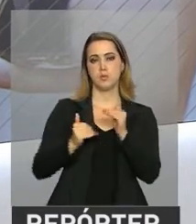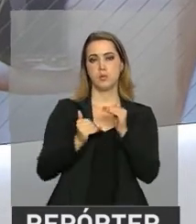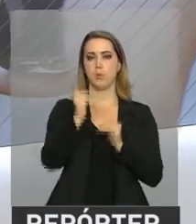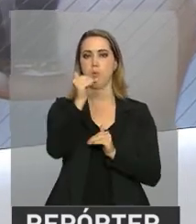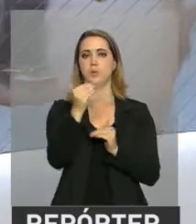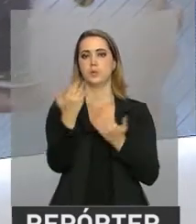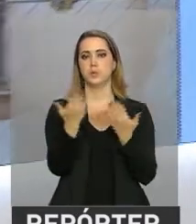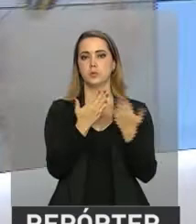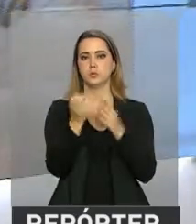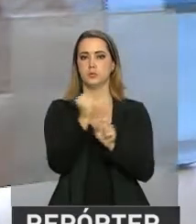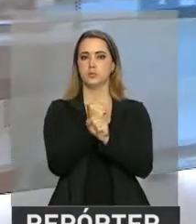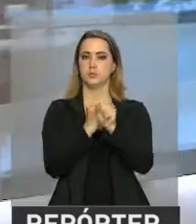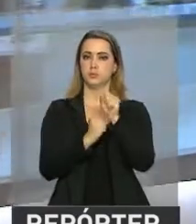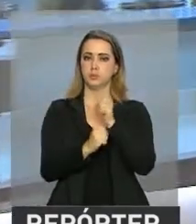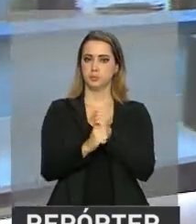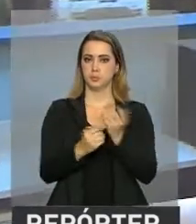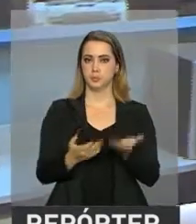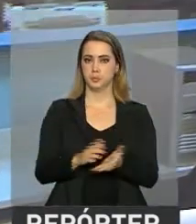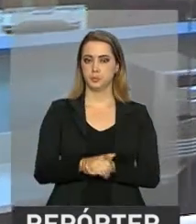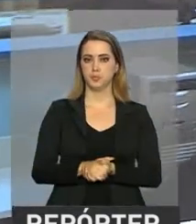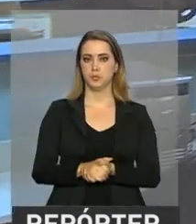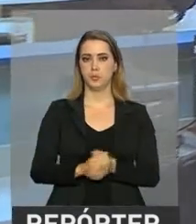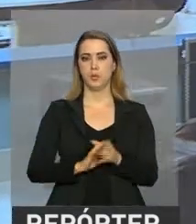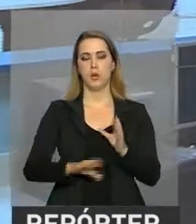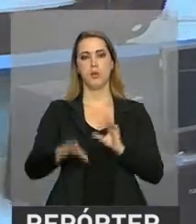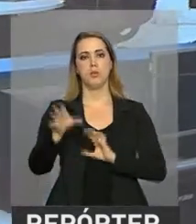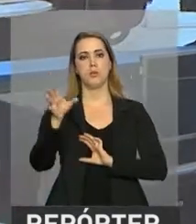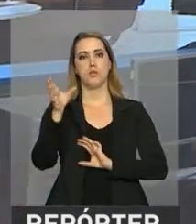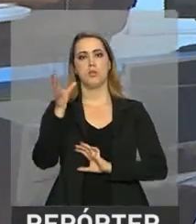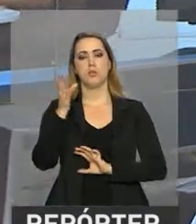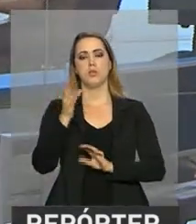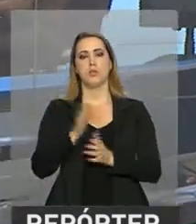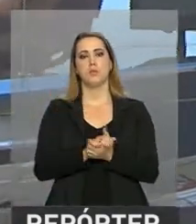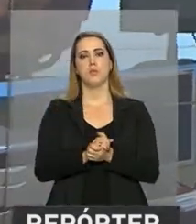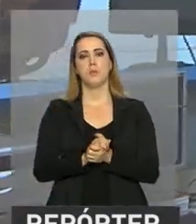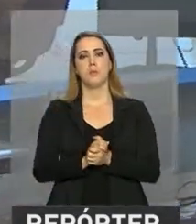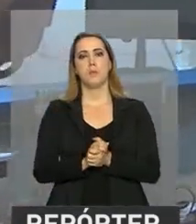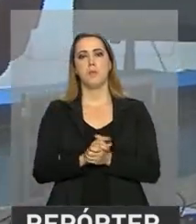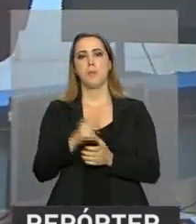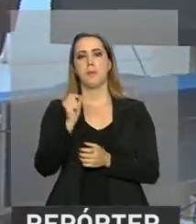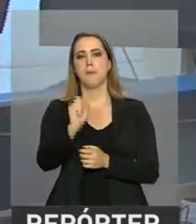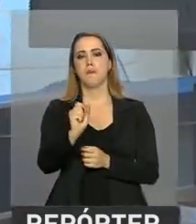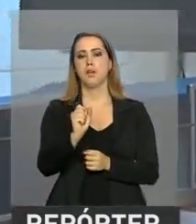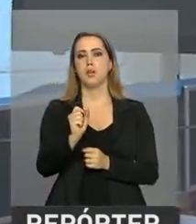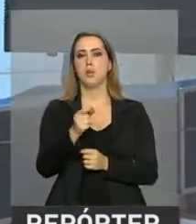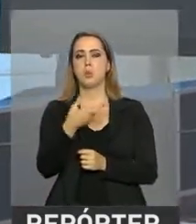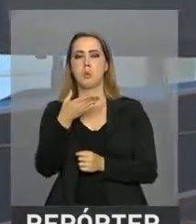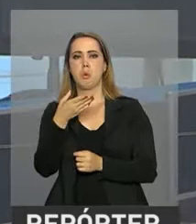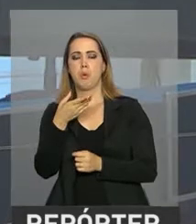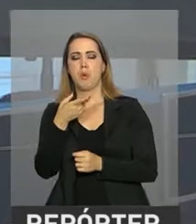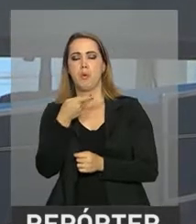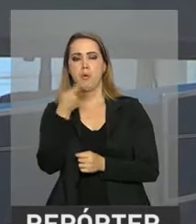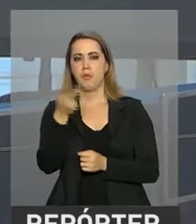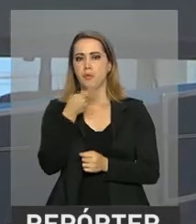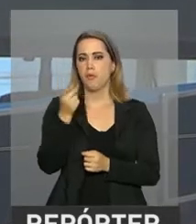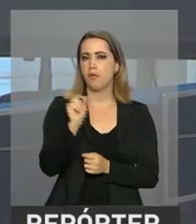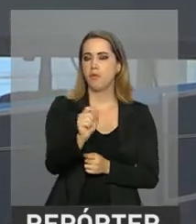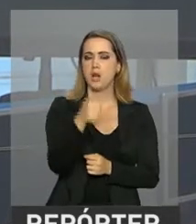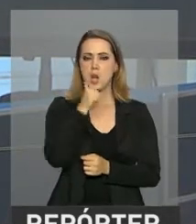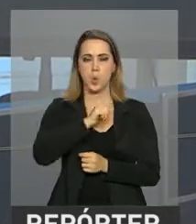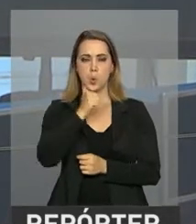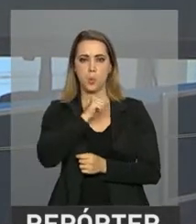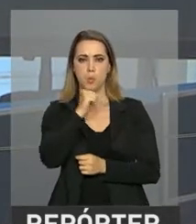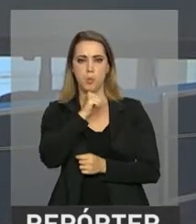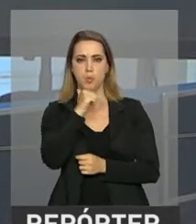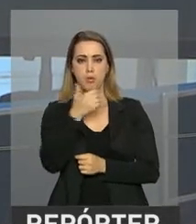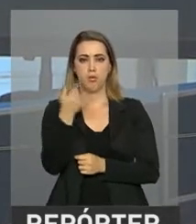anterior cantadas em momentos inoportunos dúvidas sobre a capacidade da mulher e até violência